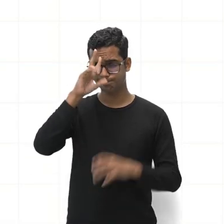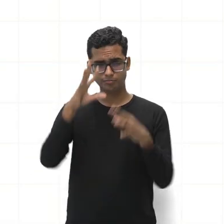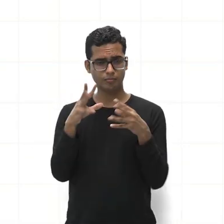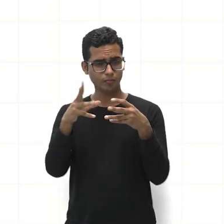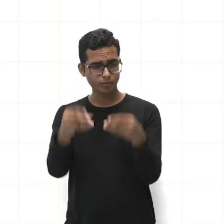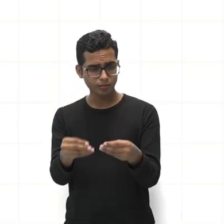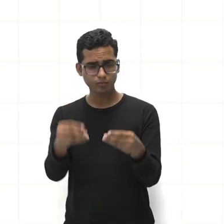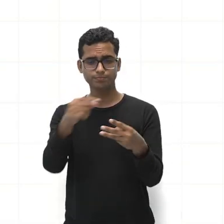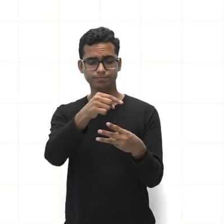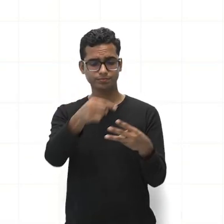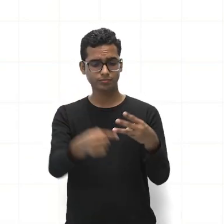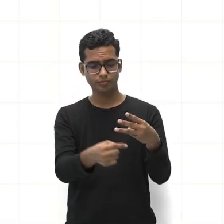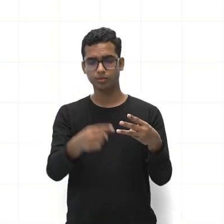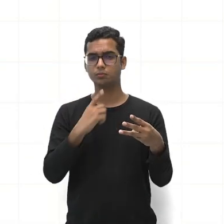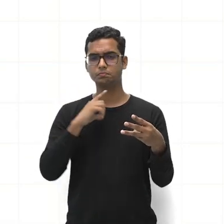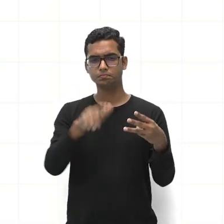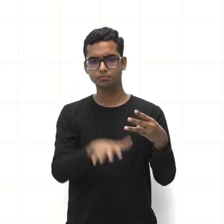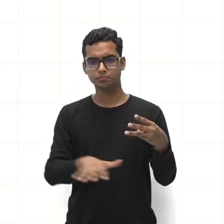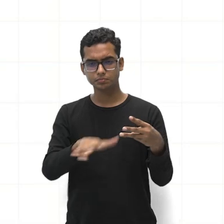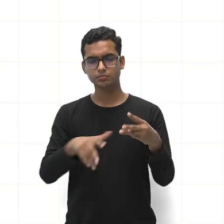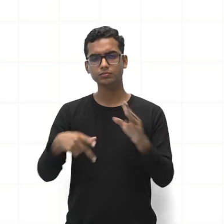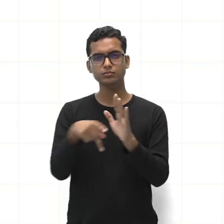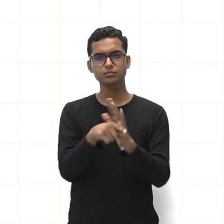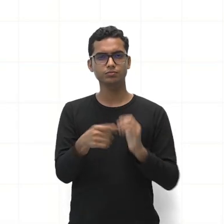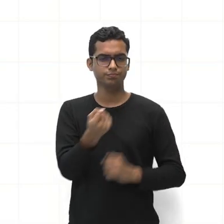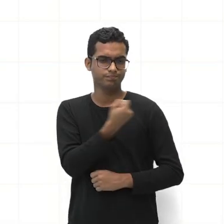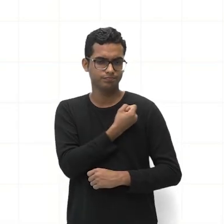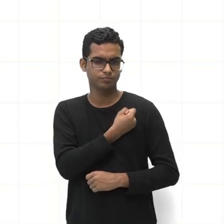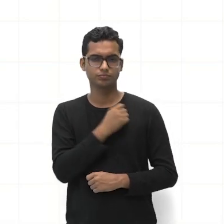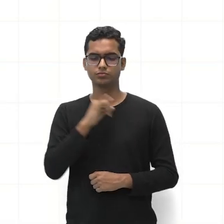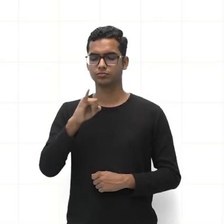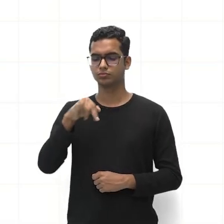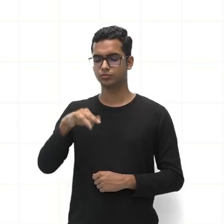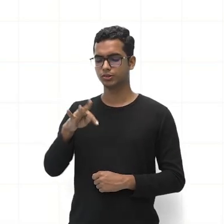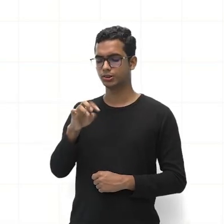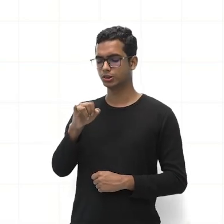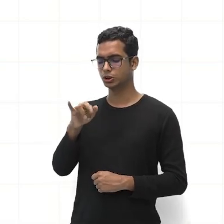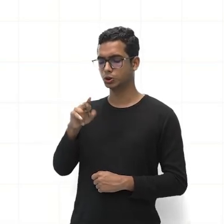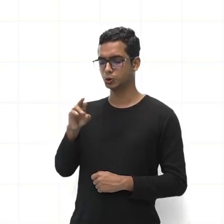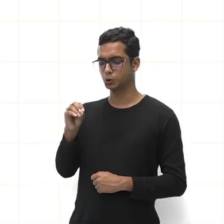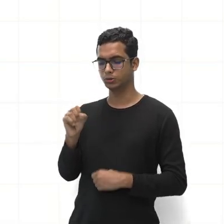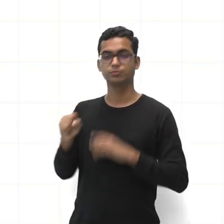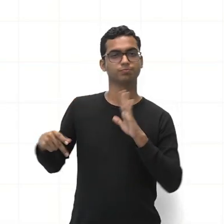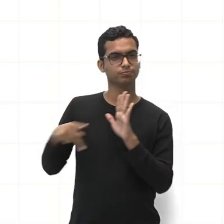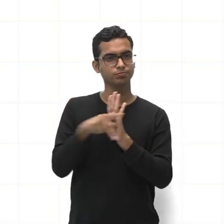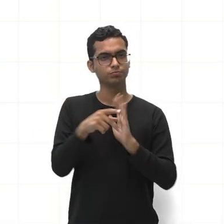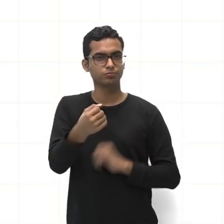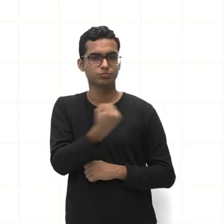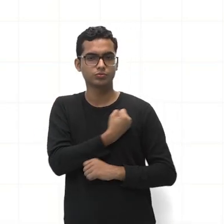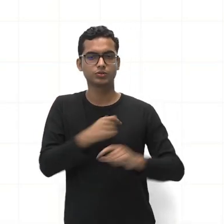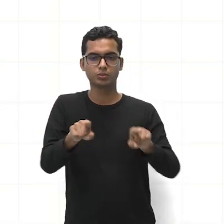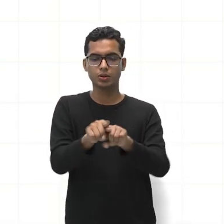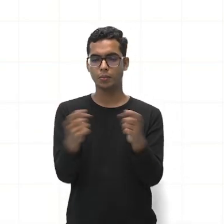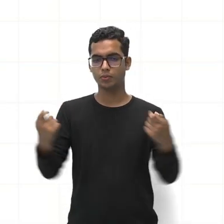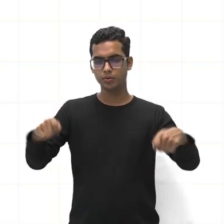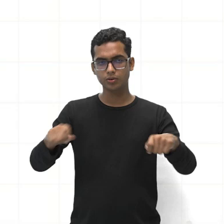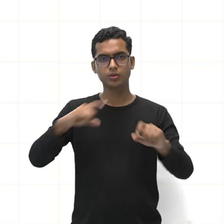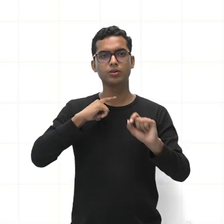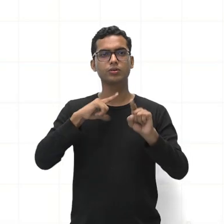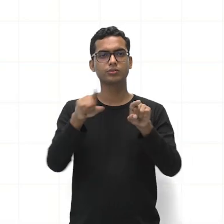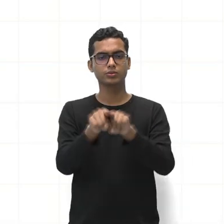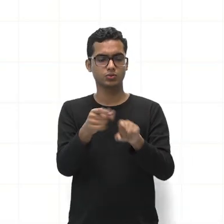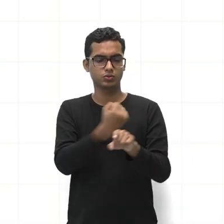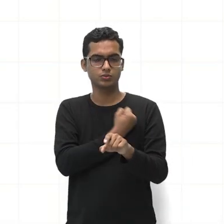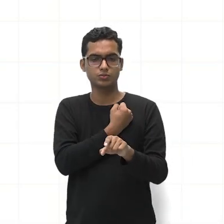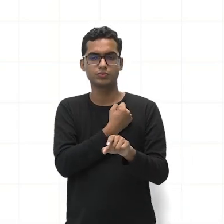que nós aprendemos de potenciação com números inteiros também são válidas para números que estão escritos na sua